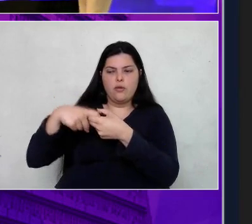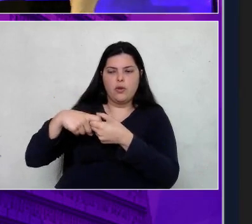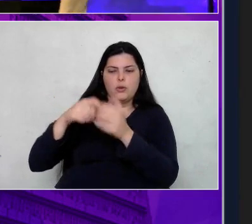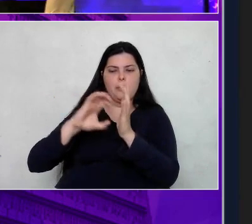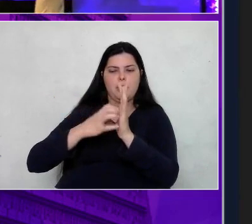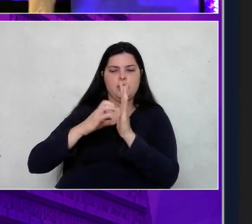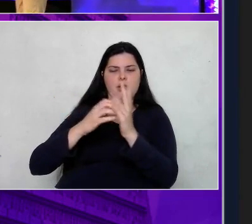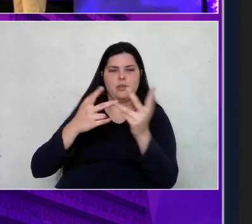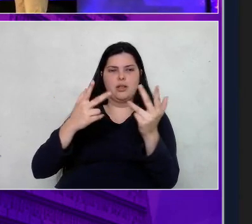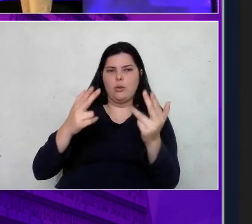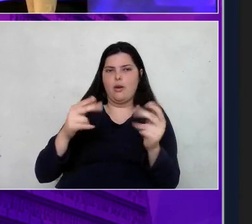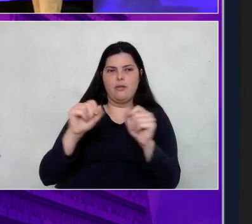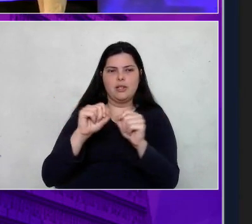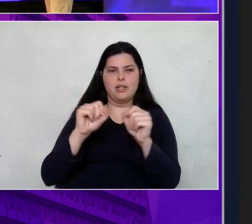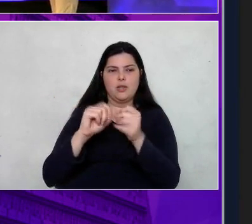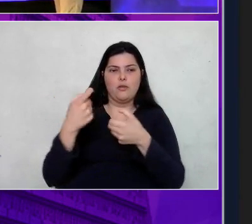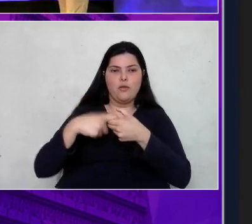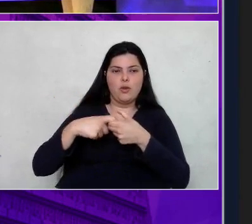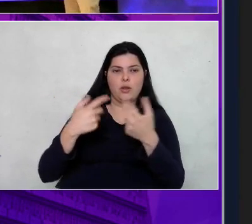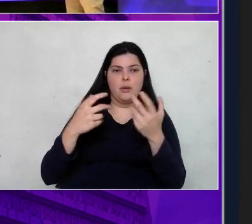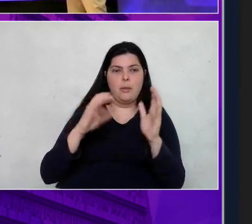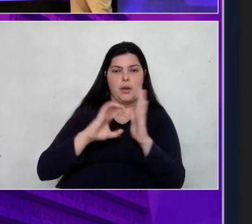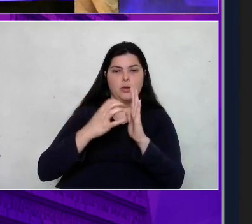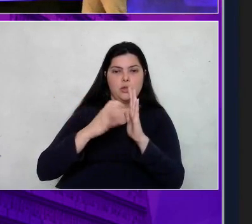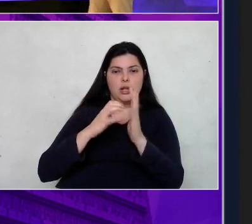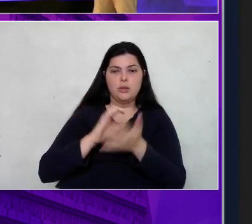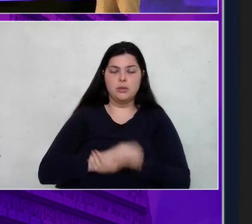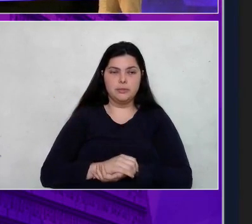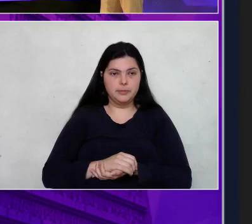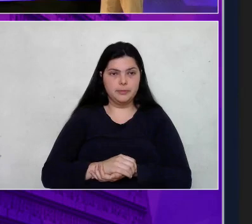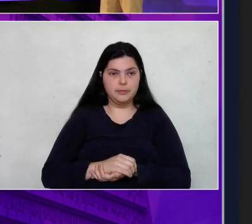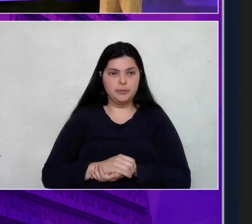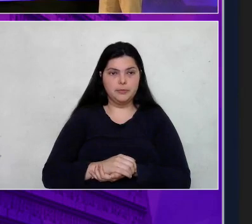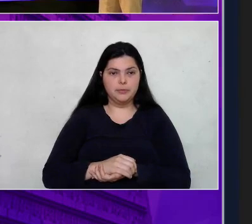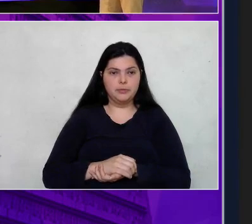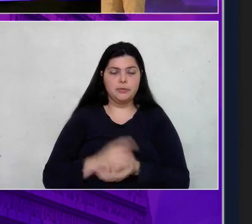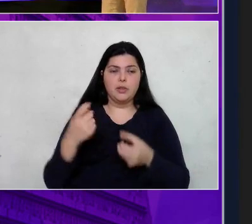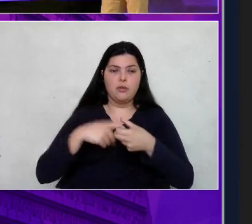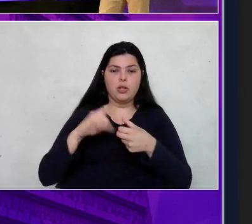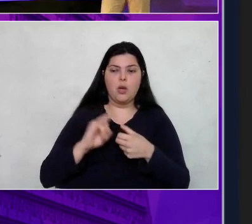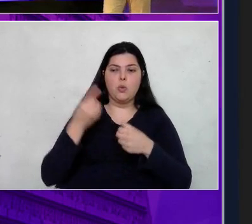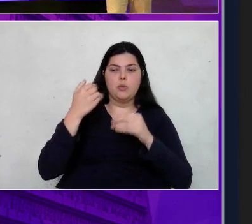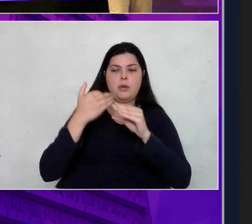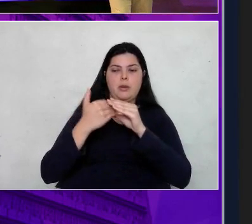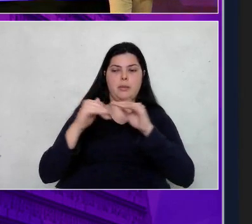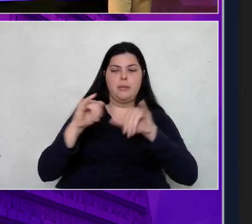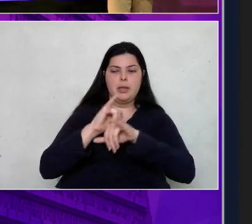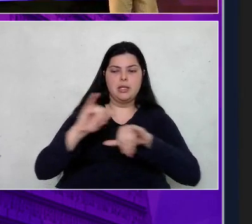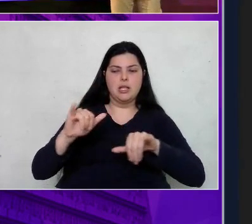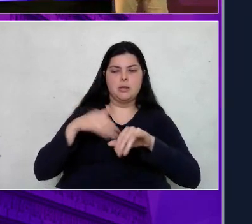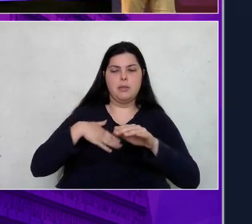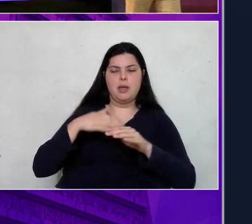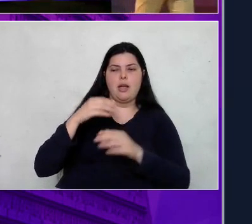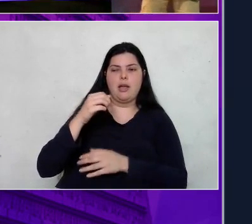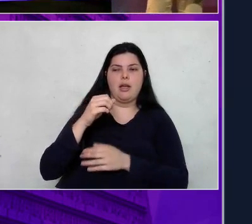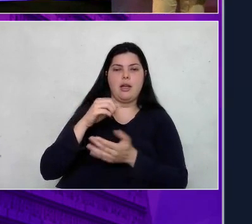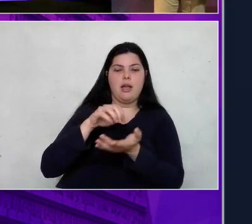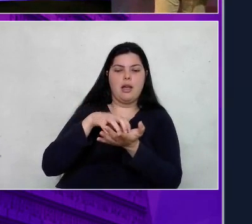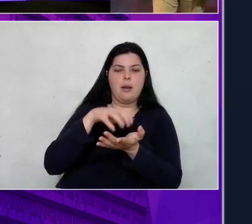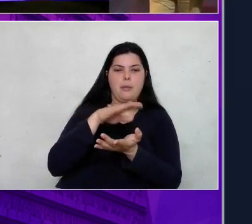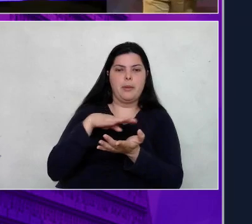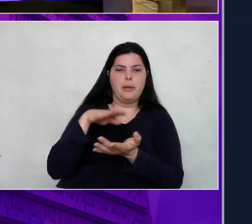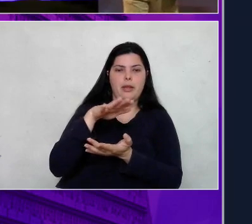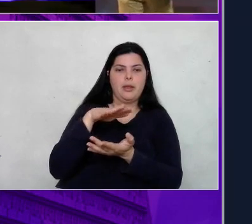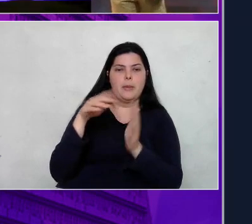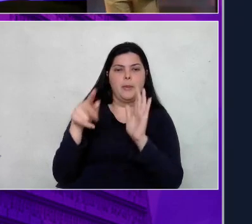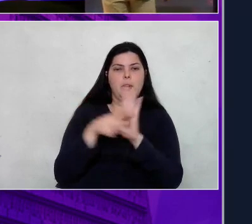exatamente voltar para o banco de dados e aí retornar a última mensagem para a minha API de WhatsApp. Tá? Então,